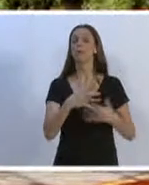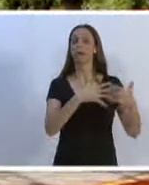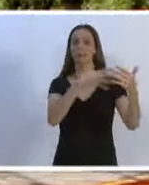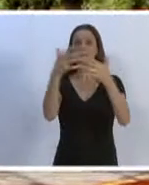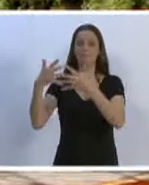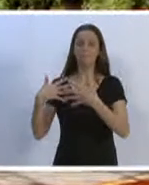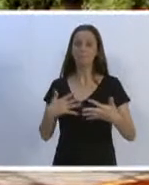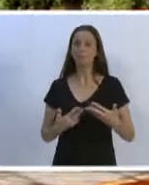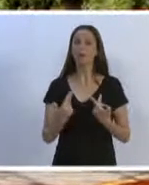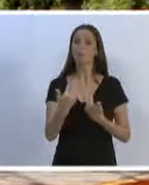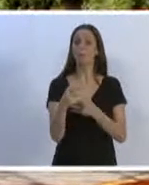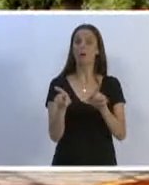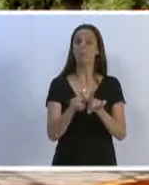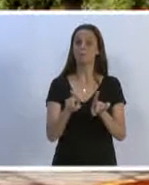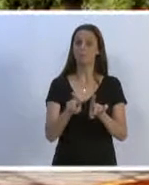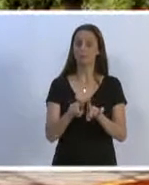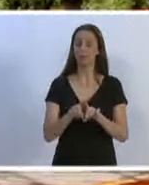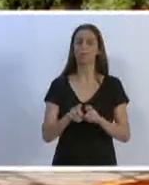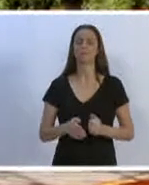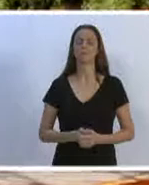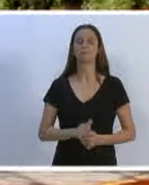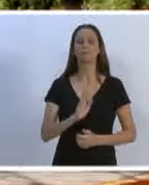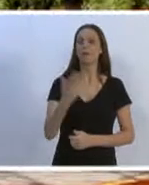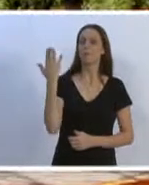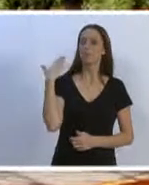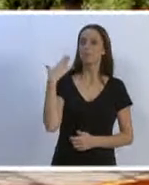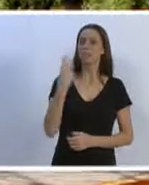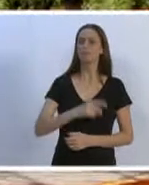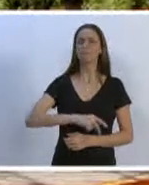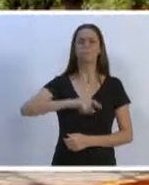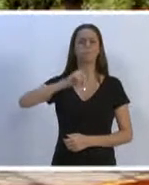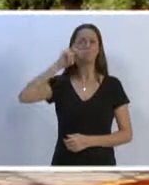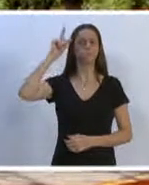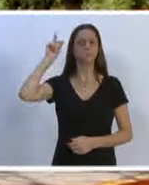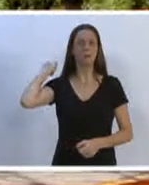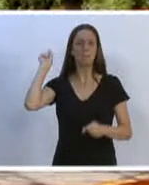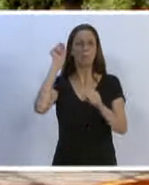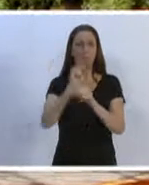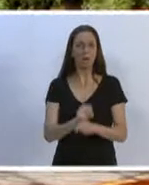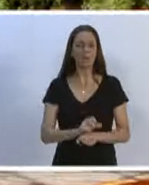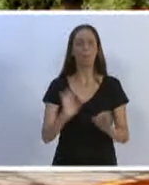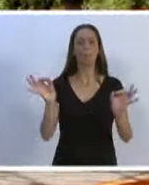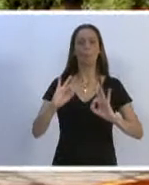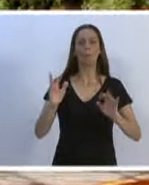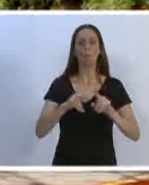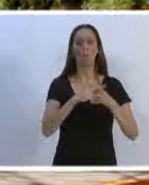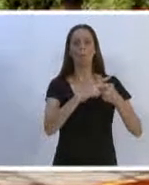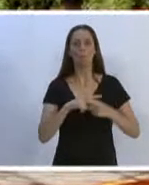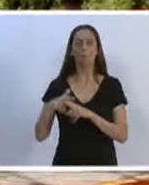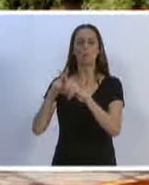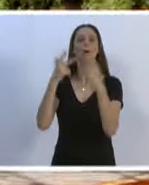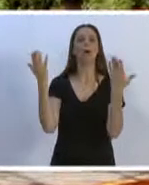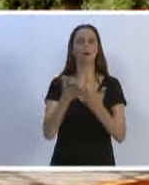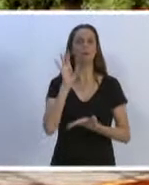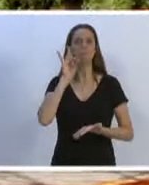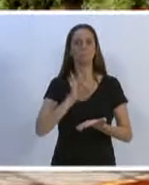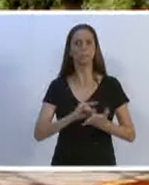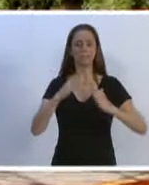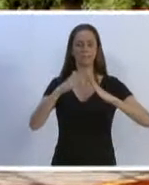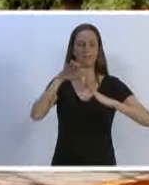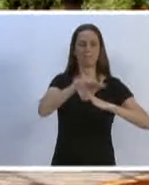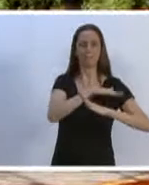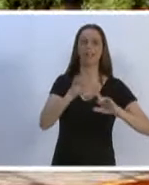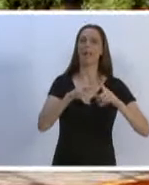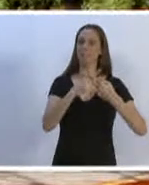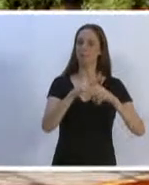a situação desse terminal, quanto tempo ficou ali com essa situação do telhado na situação que estava, e também agora